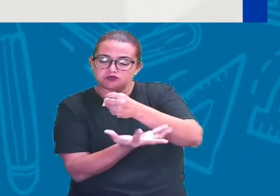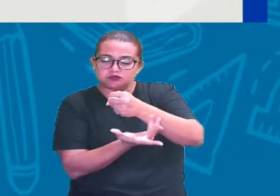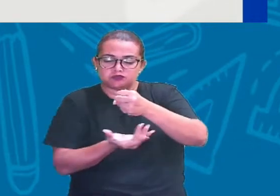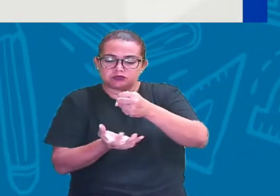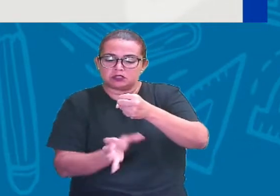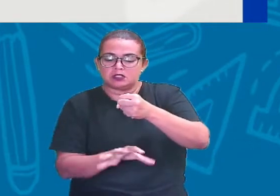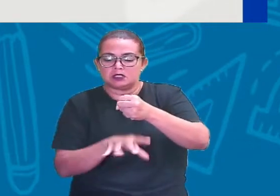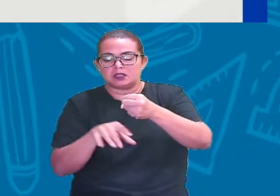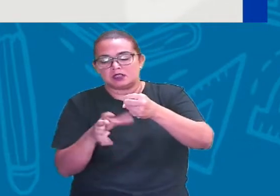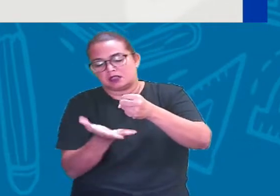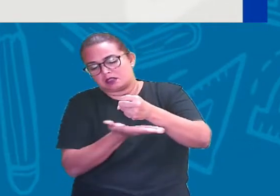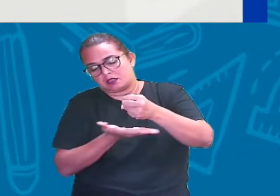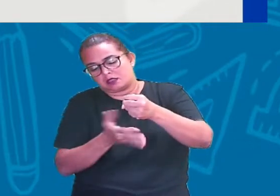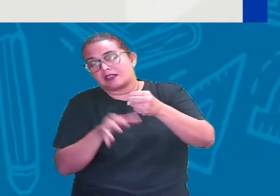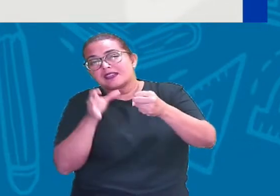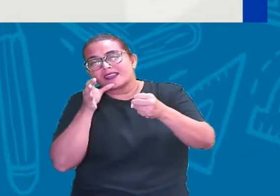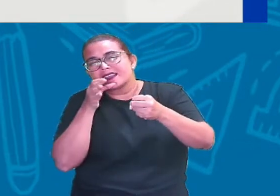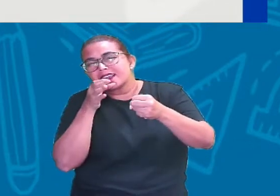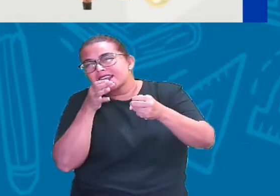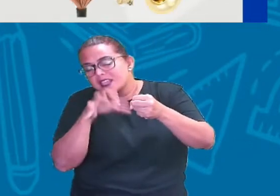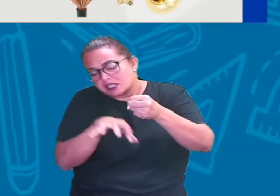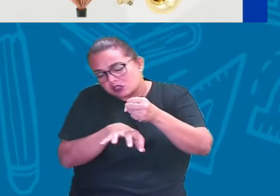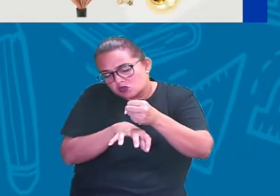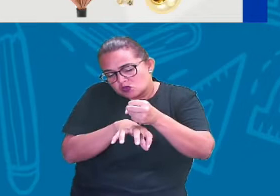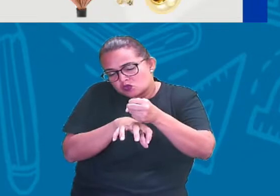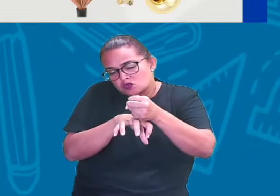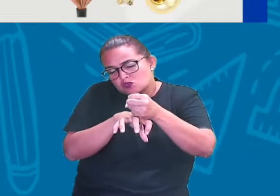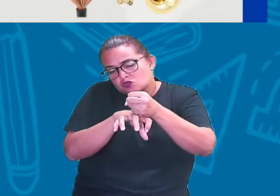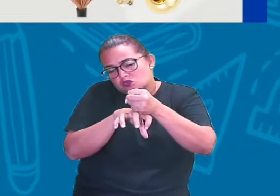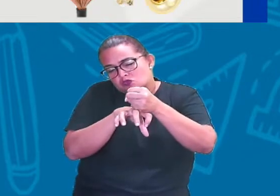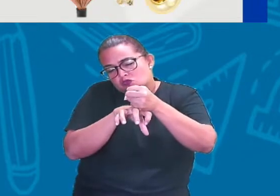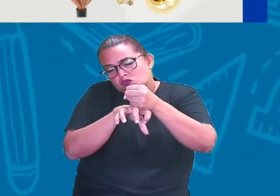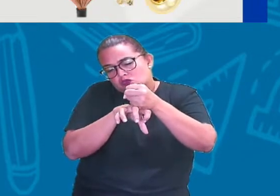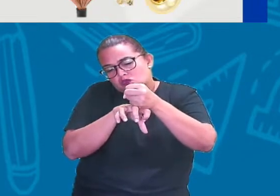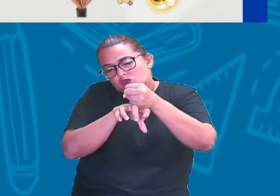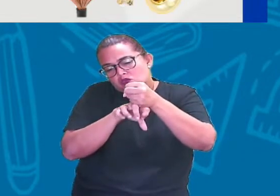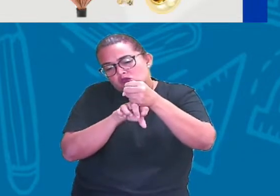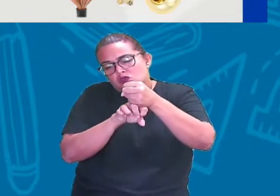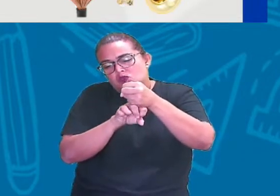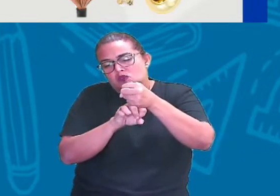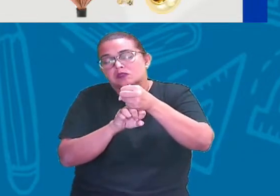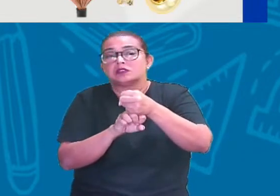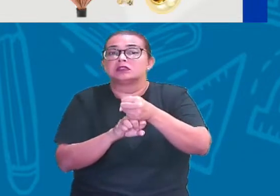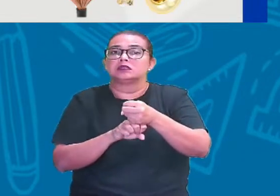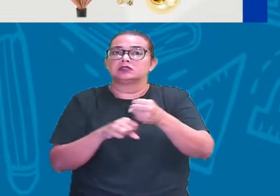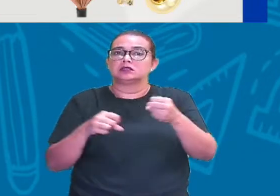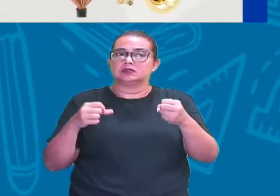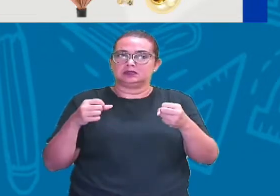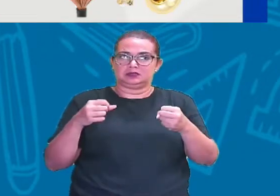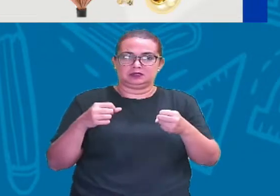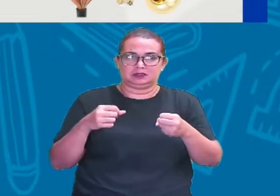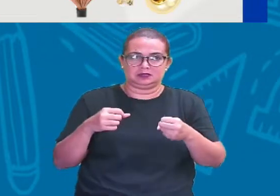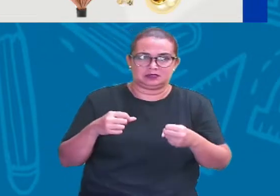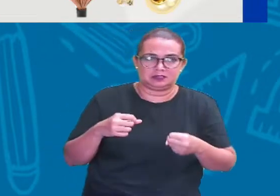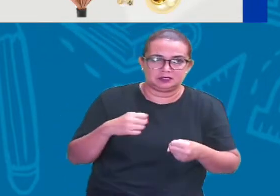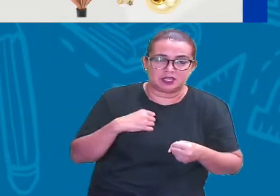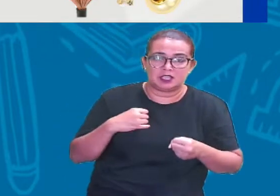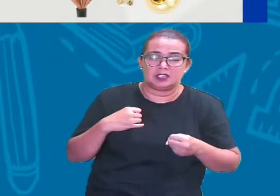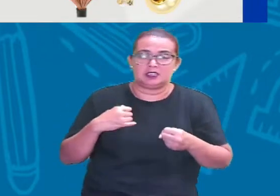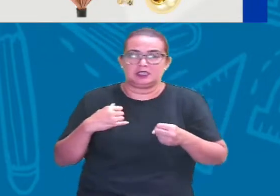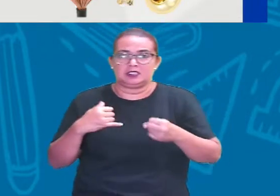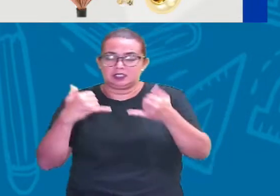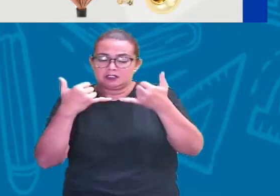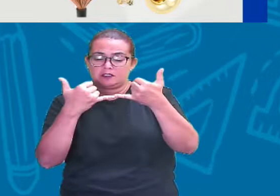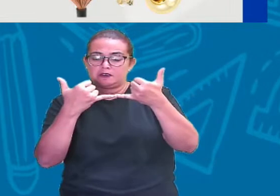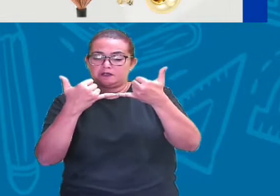de cobre, tá? É um bom condutor. Tá? Uma barra metálica é um bom... Não é à toa que quando